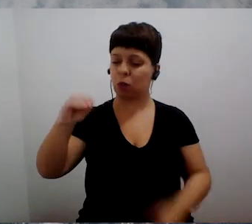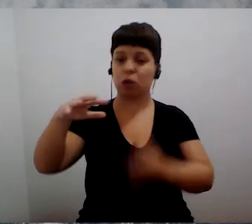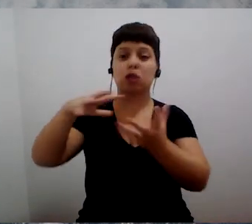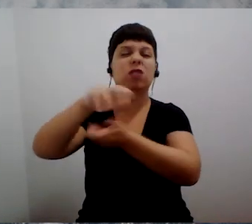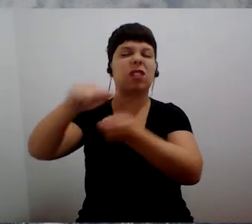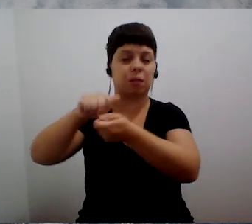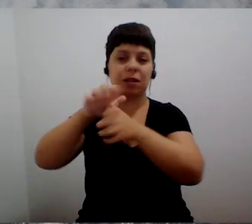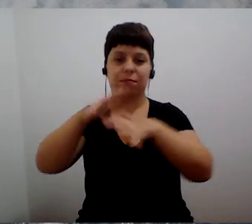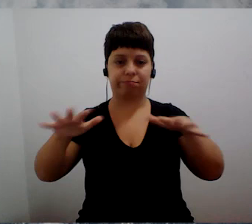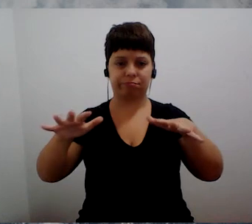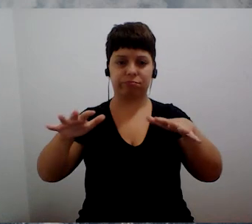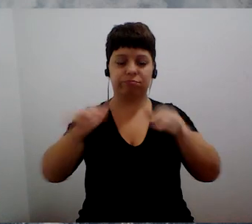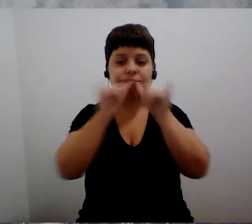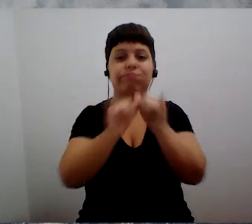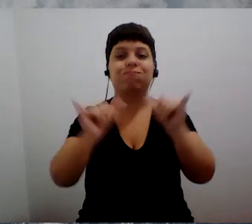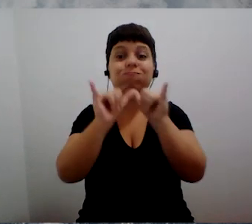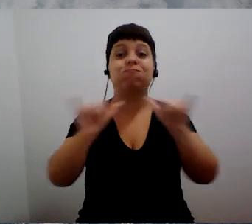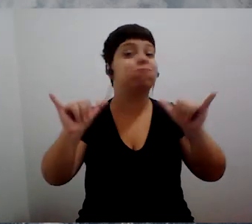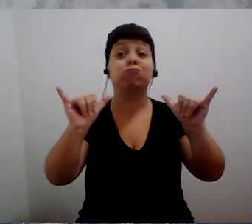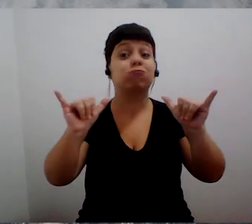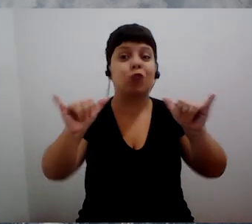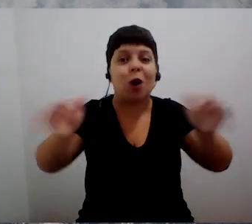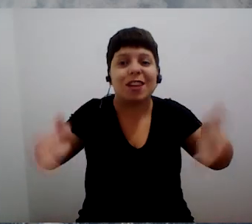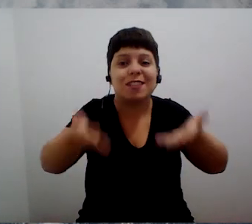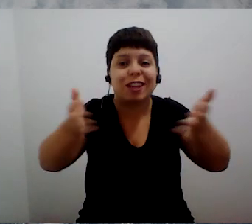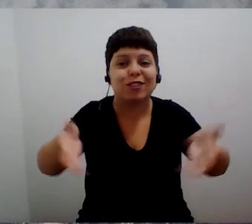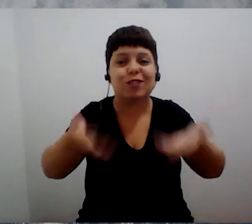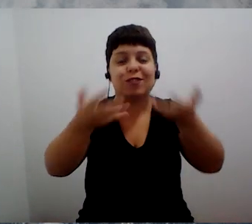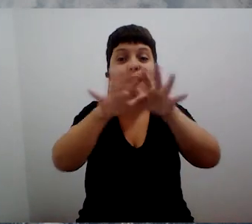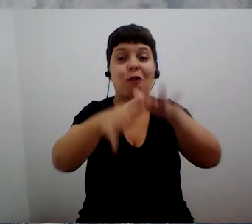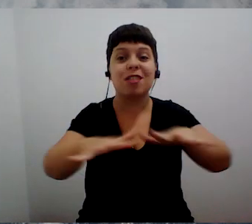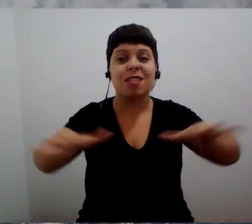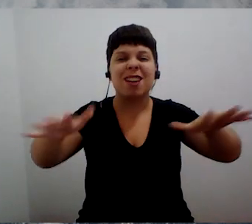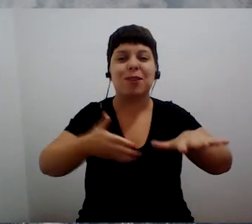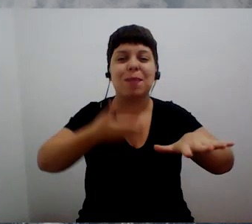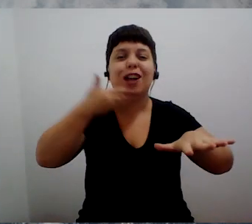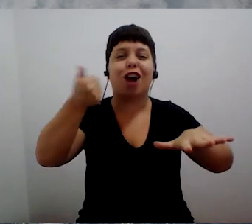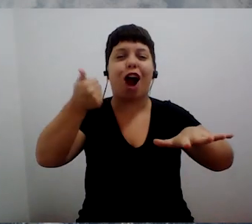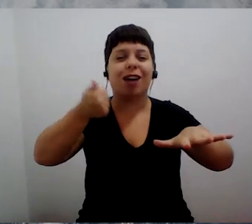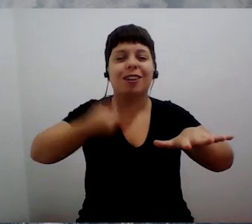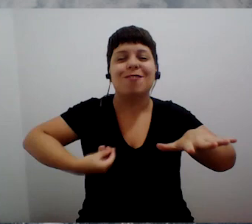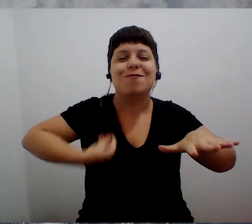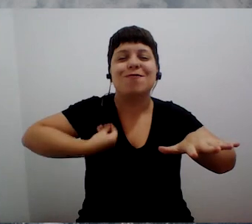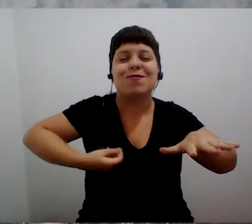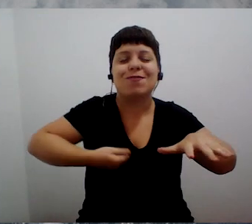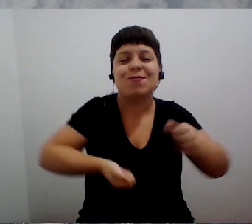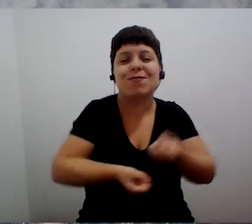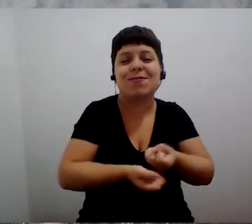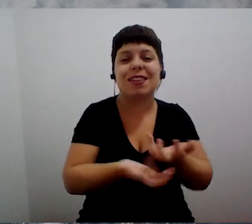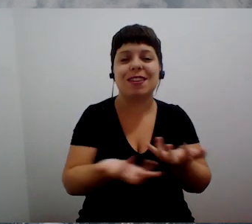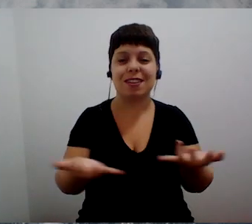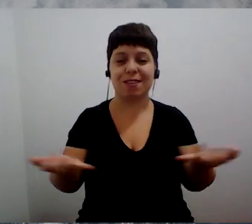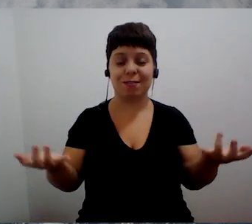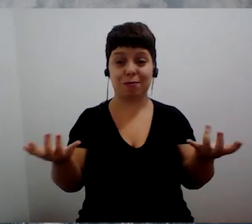Cátedra UNESCO para a Sustentabilidade do Oceano. Comunicamos com o fim de incentivar a criação de um